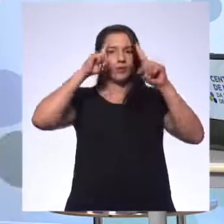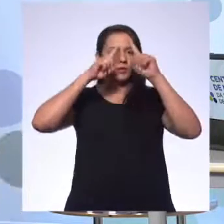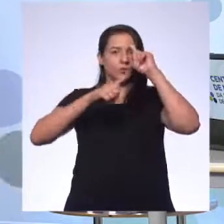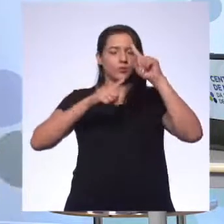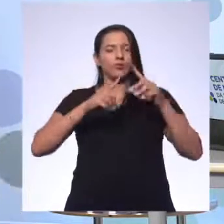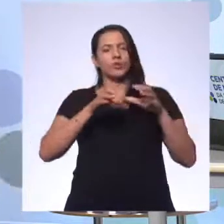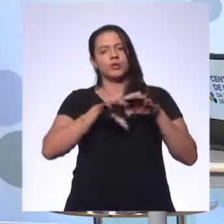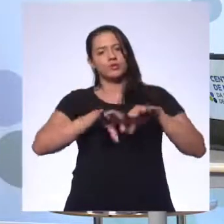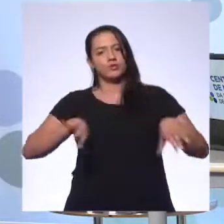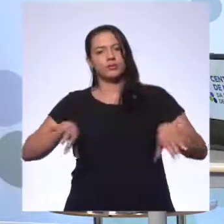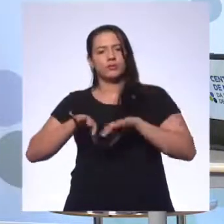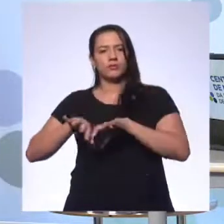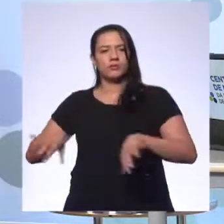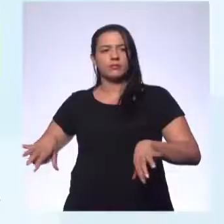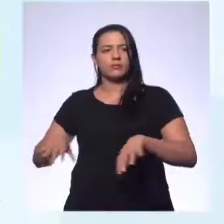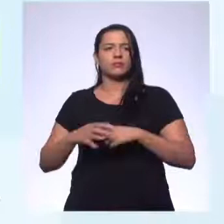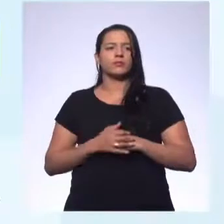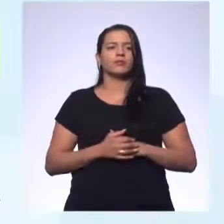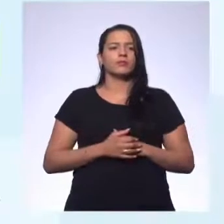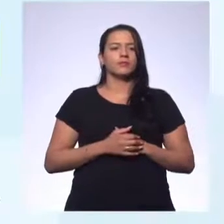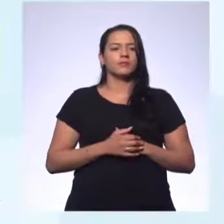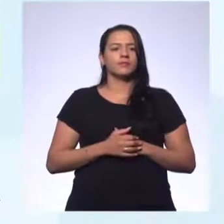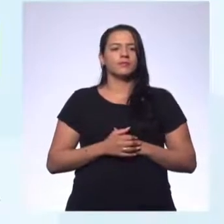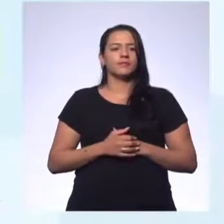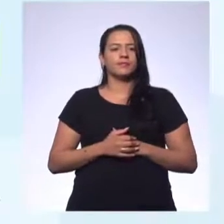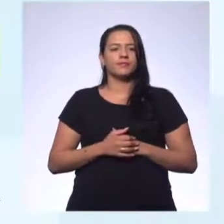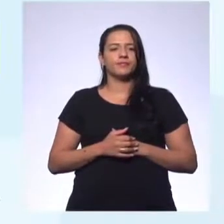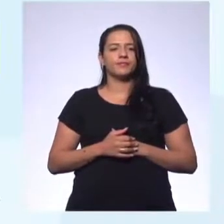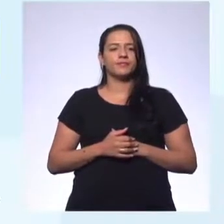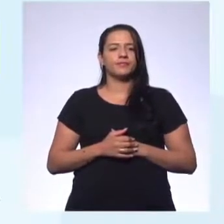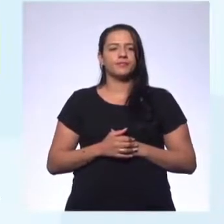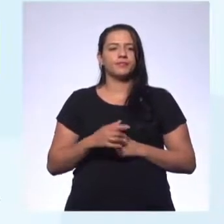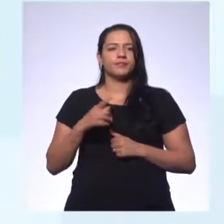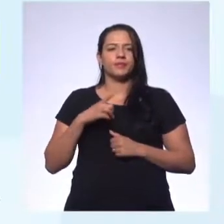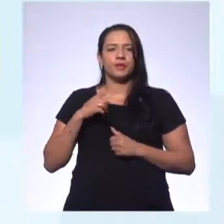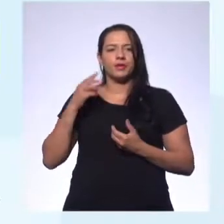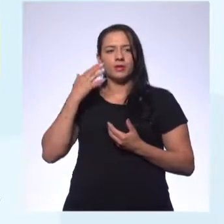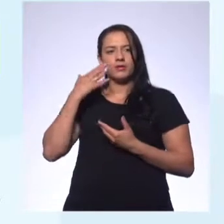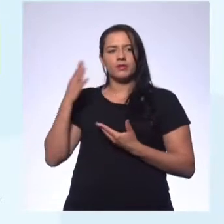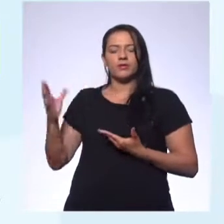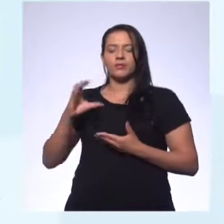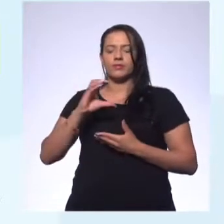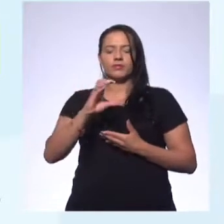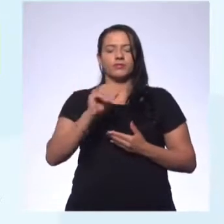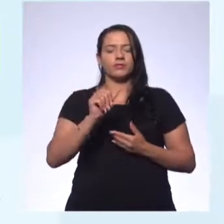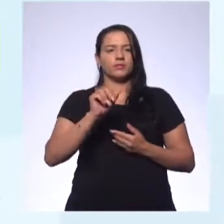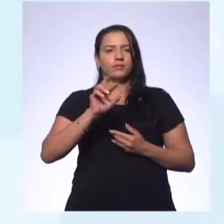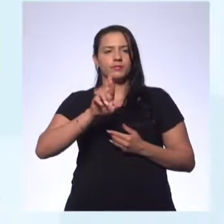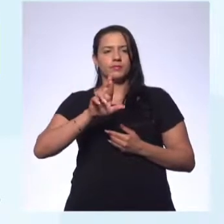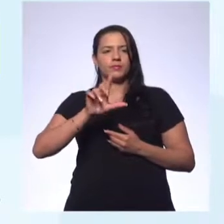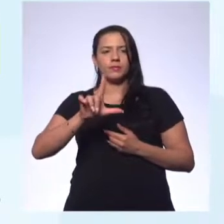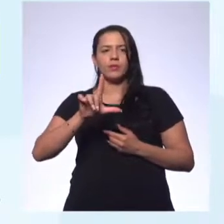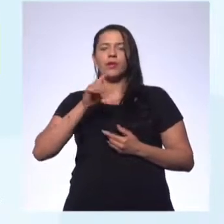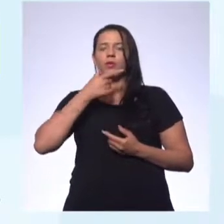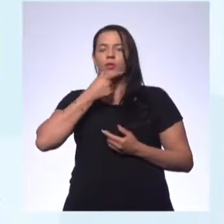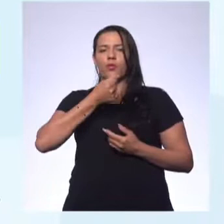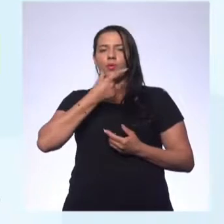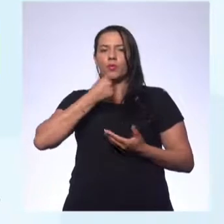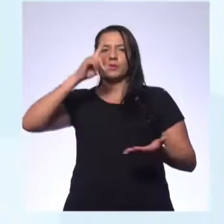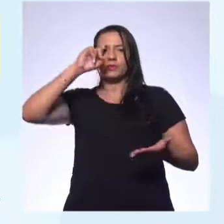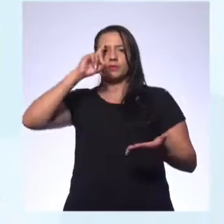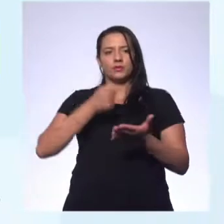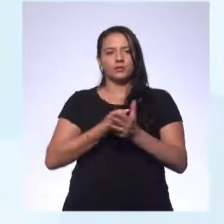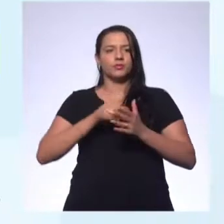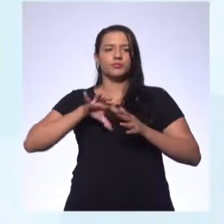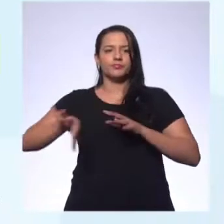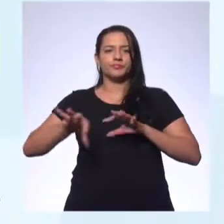Então aí Carl Ruse, ele fez, né, ele propôs essa classificação aí baseada na filogenia molecular,